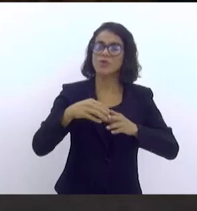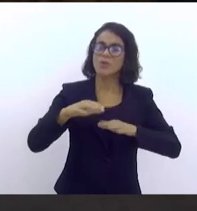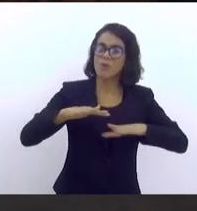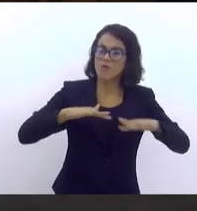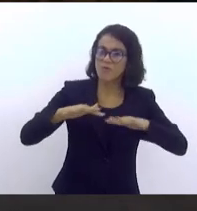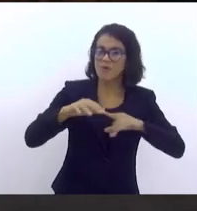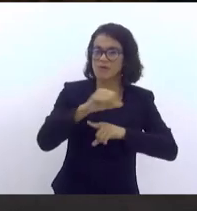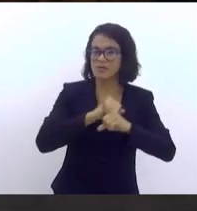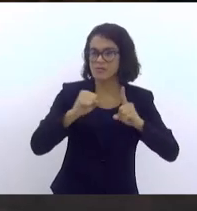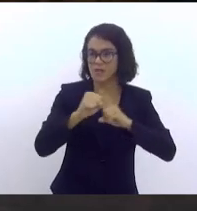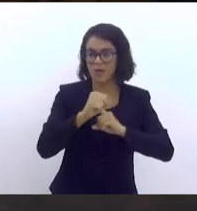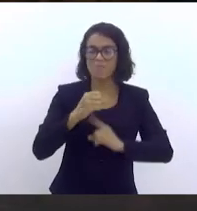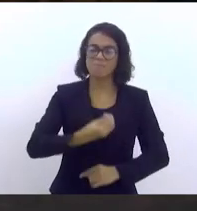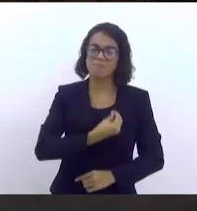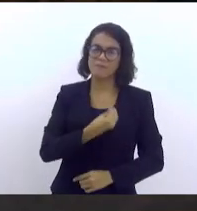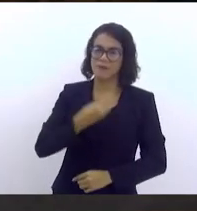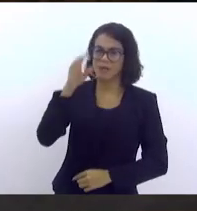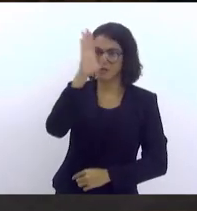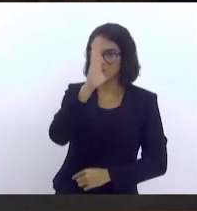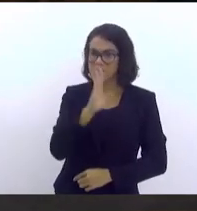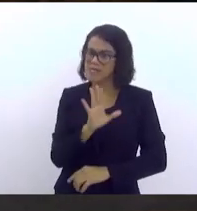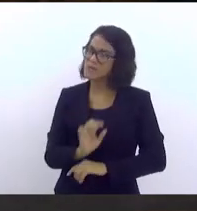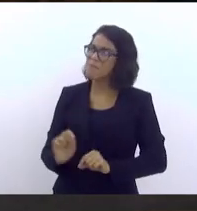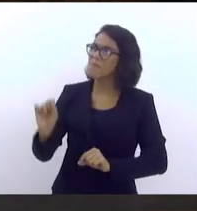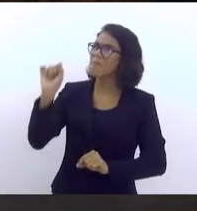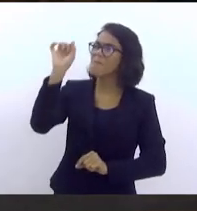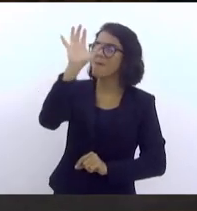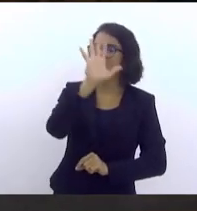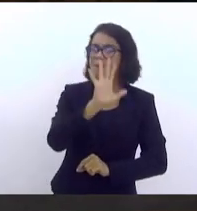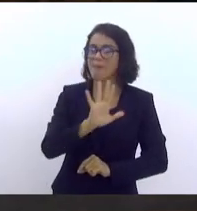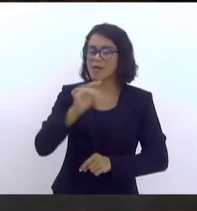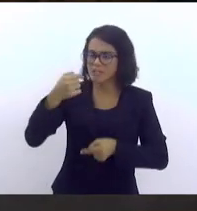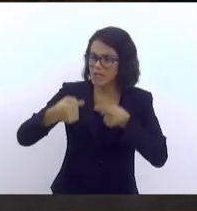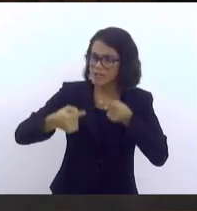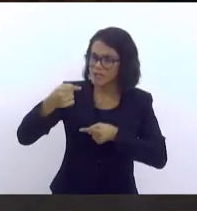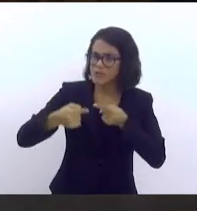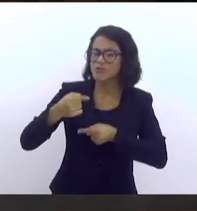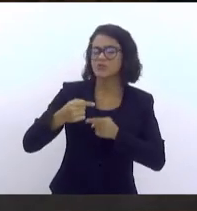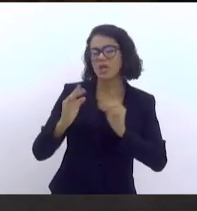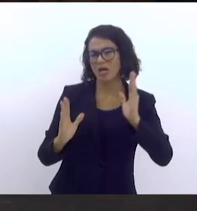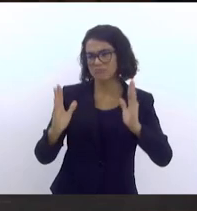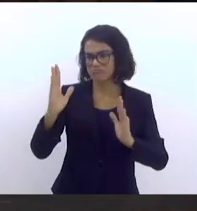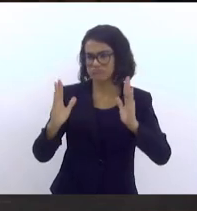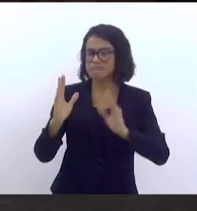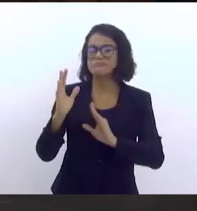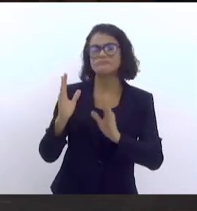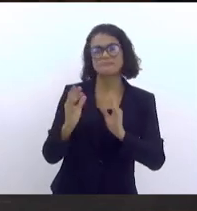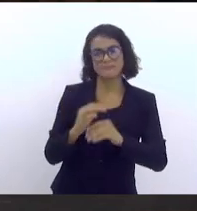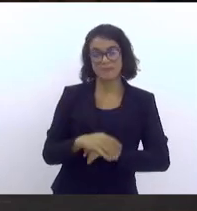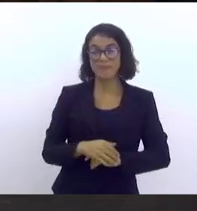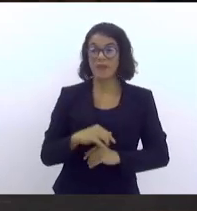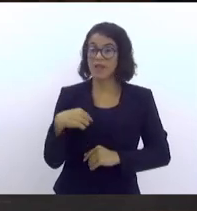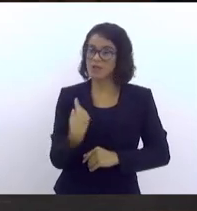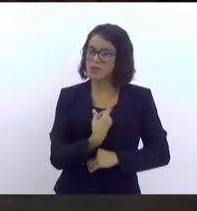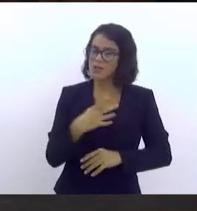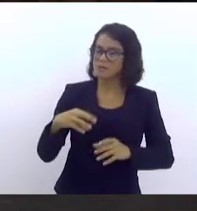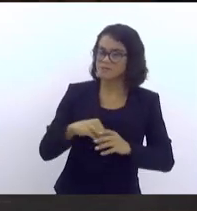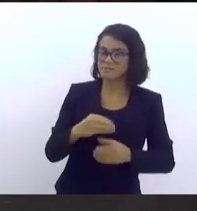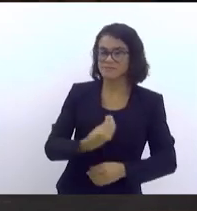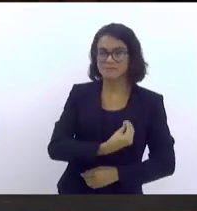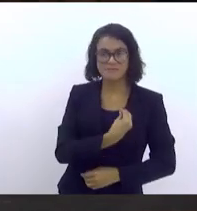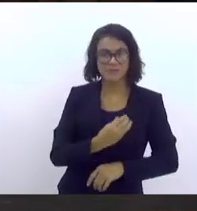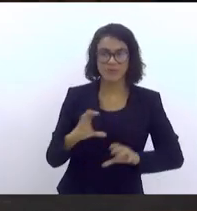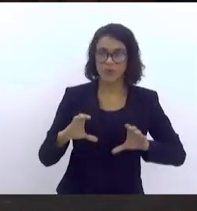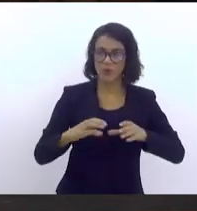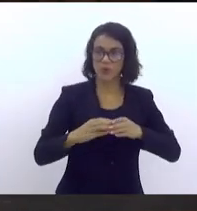sociais presente no Brasil inteiro e que tem discutido esse tema já há algum tempo né a gente participa do grupo de